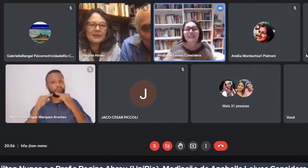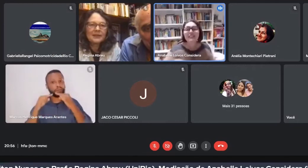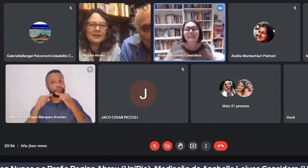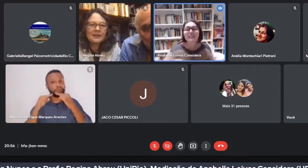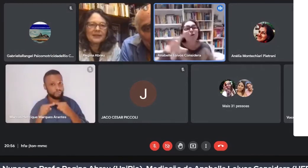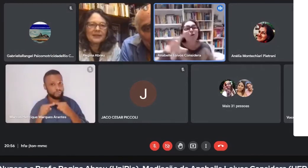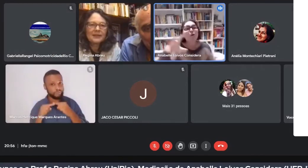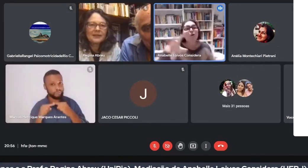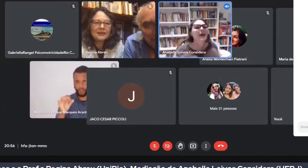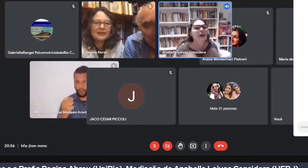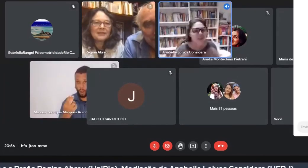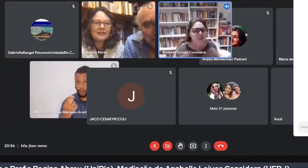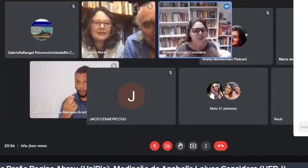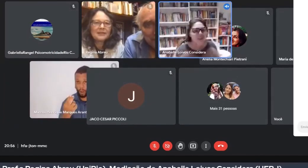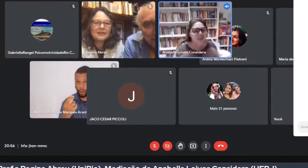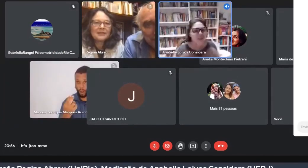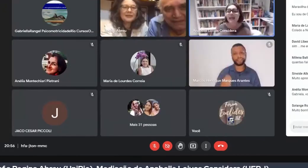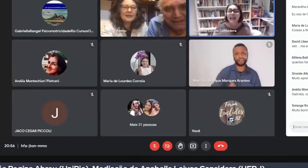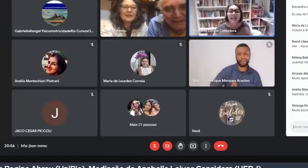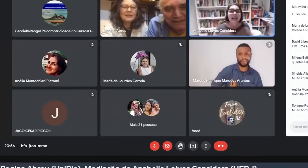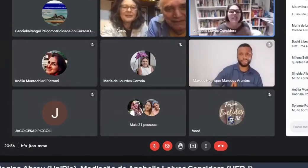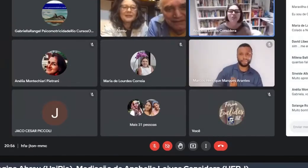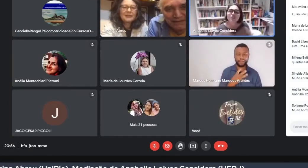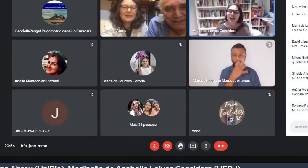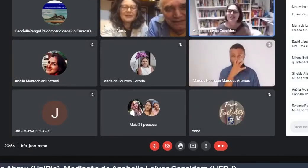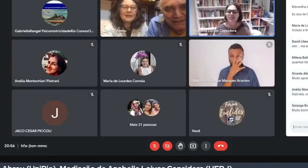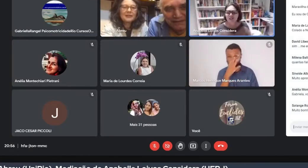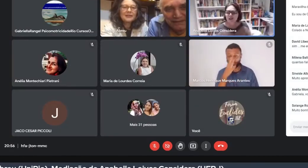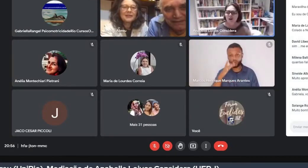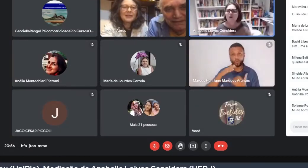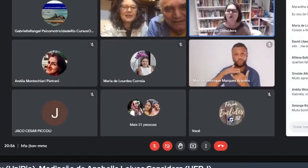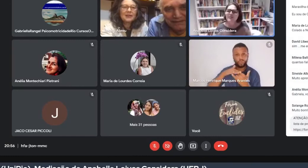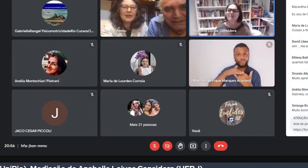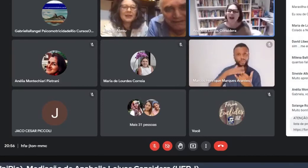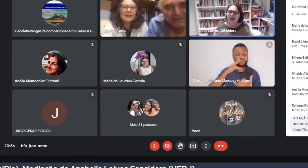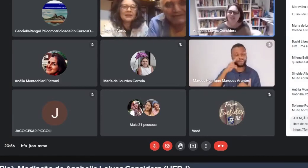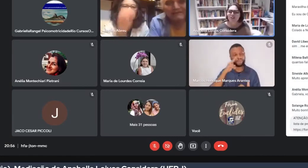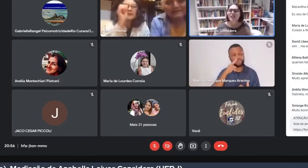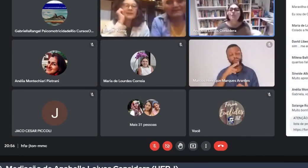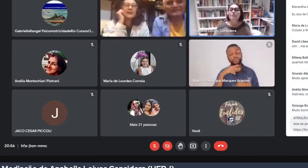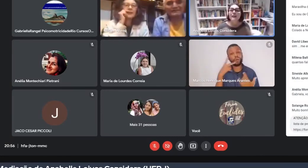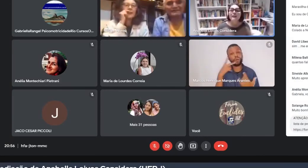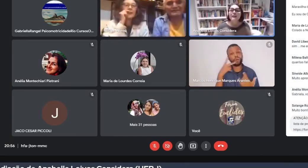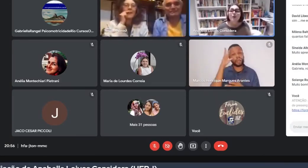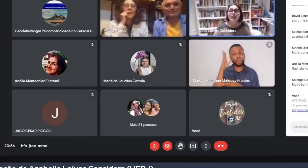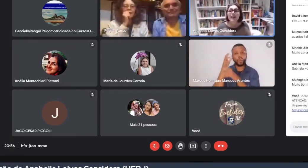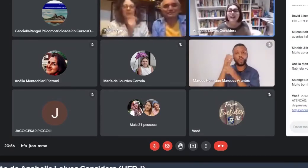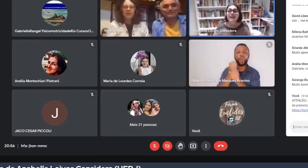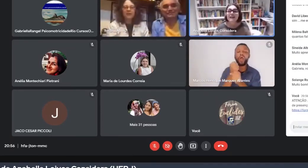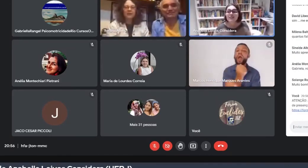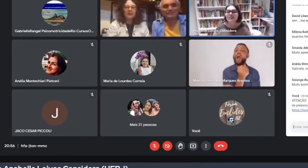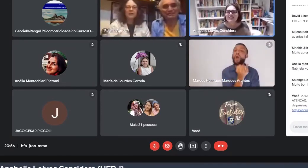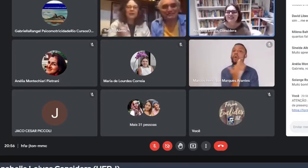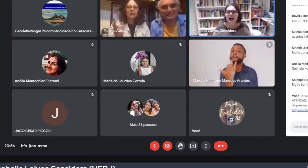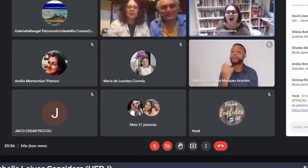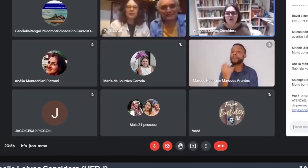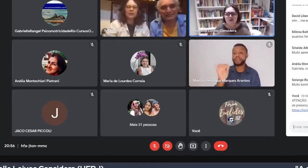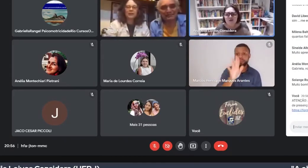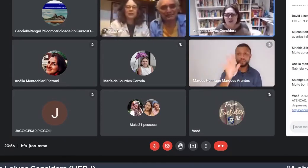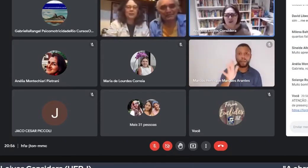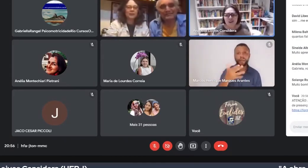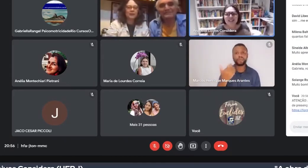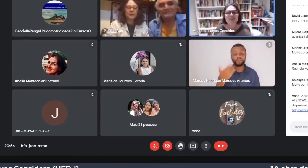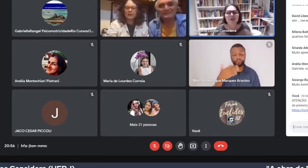está no YouTube vendo essa homenagem, e aí a gente resgatou algumas imagens feitas pelo Leandro de